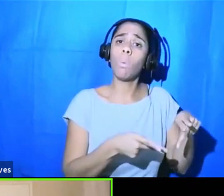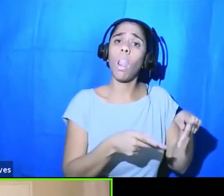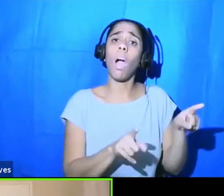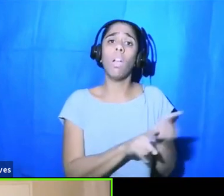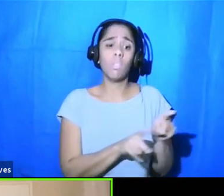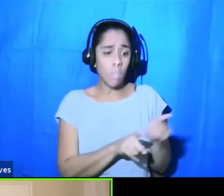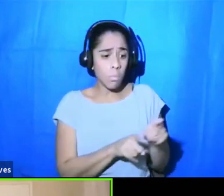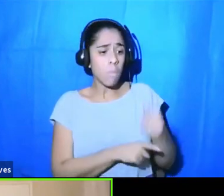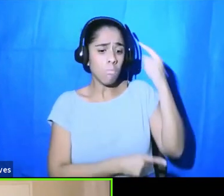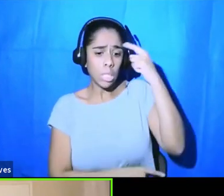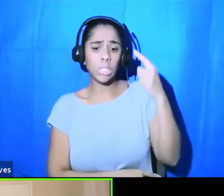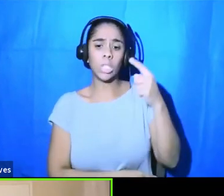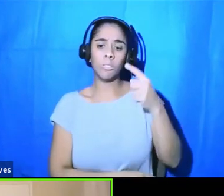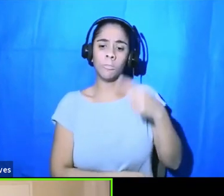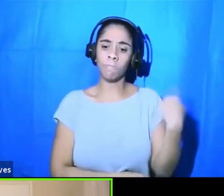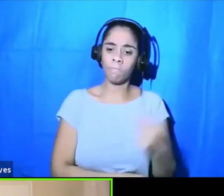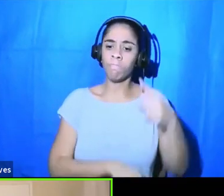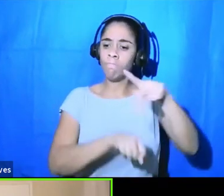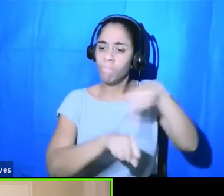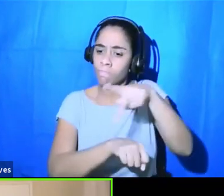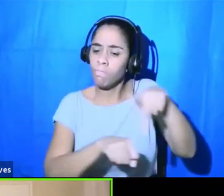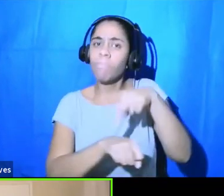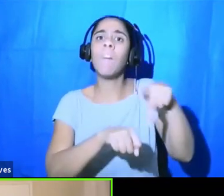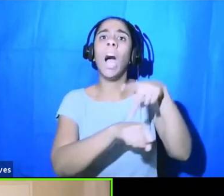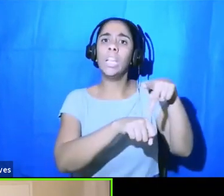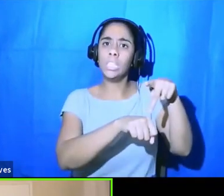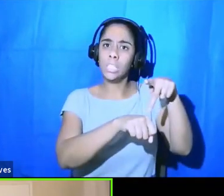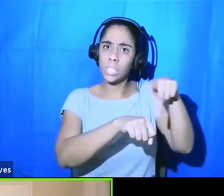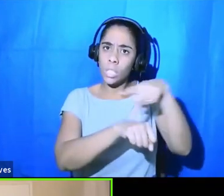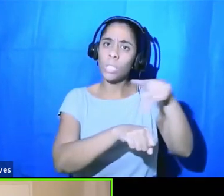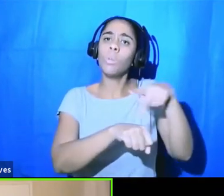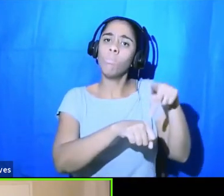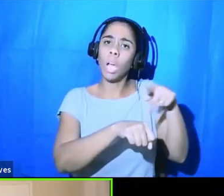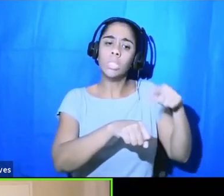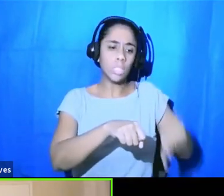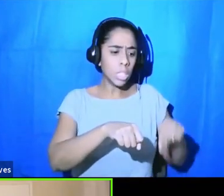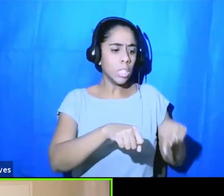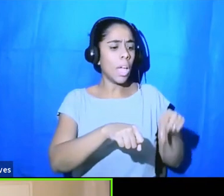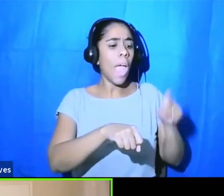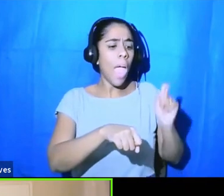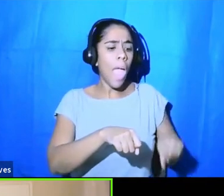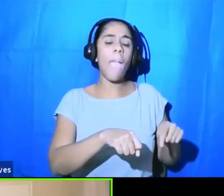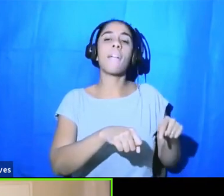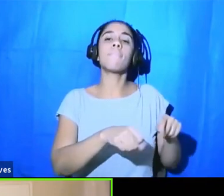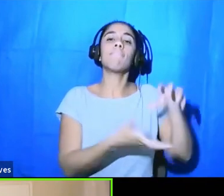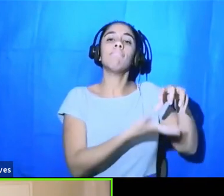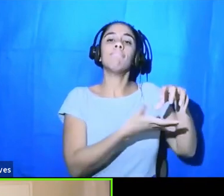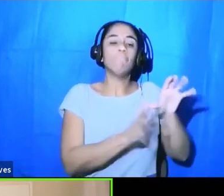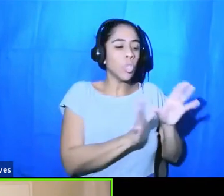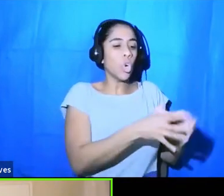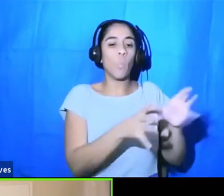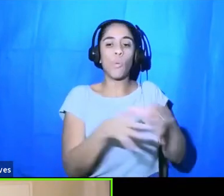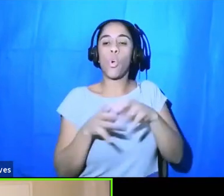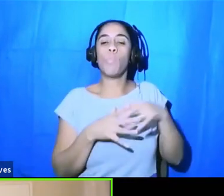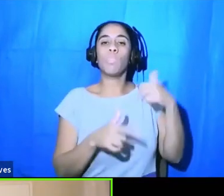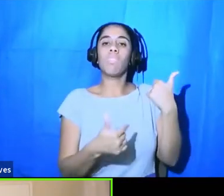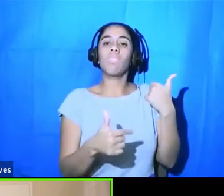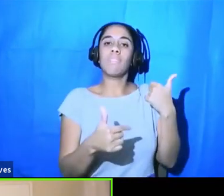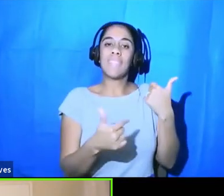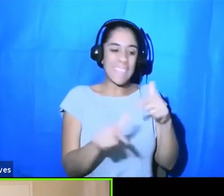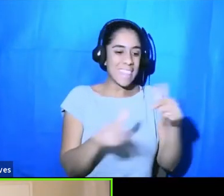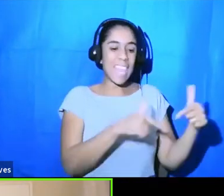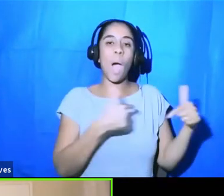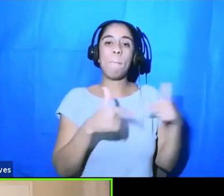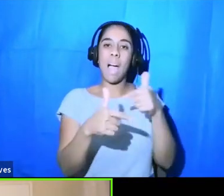ferramentas históricas da classe trabalhadora, que é a huelga. E, de algum modo,